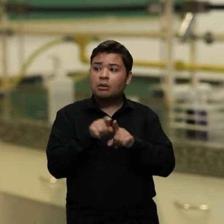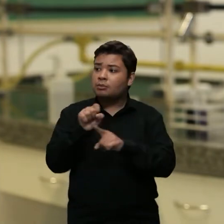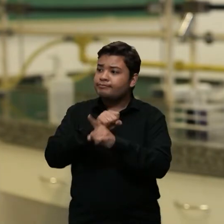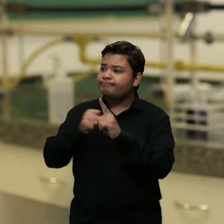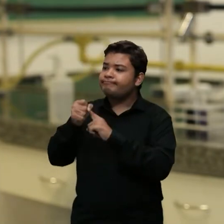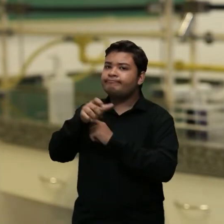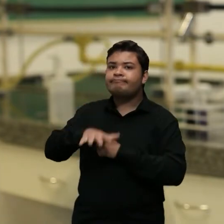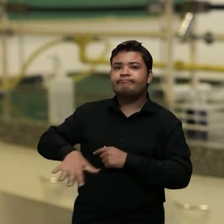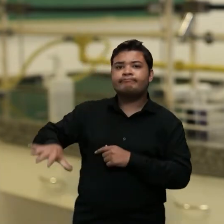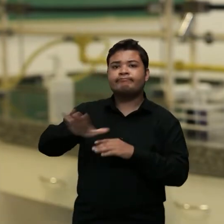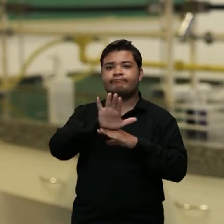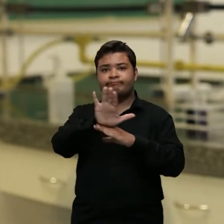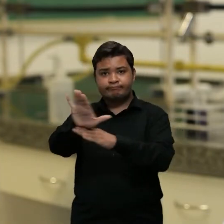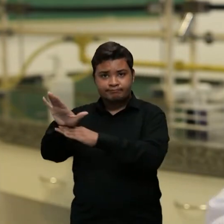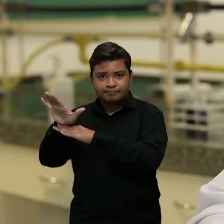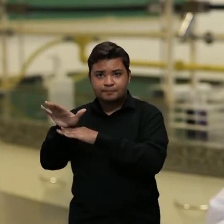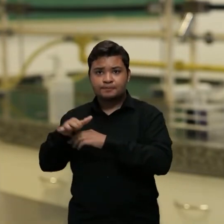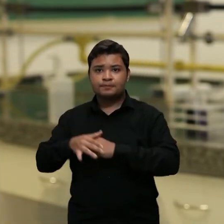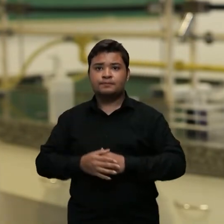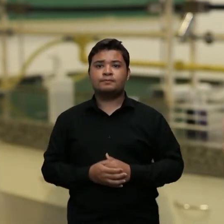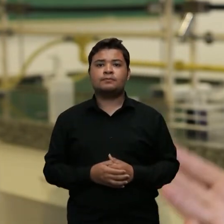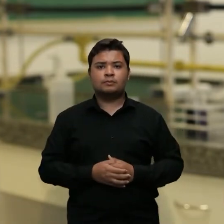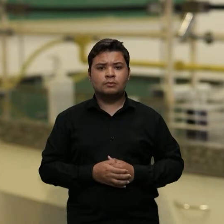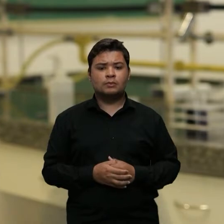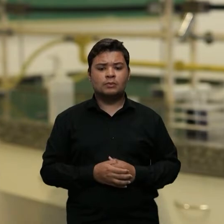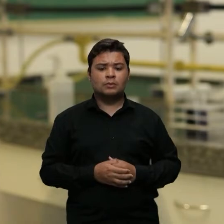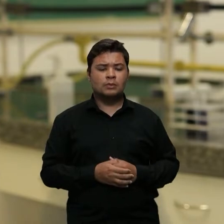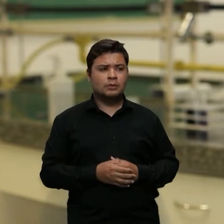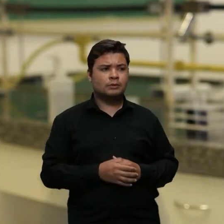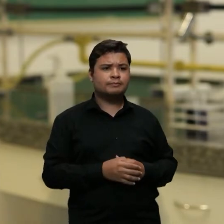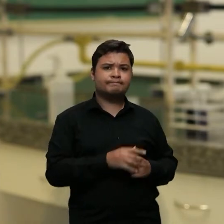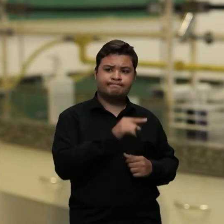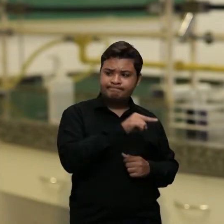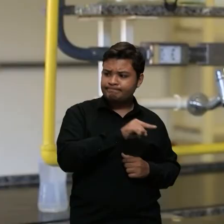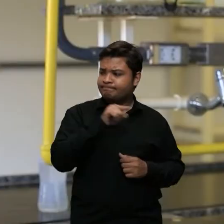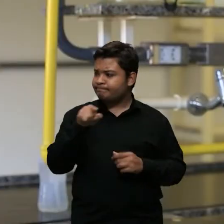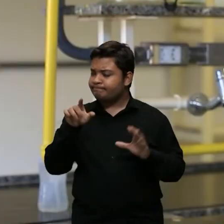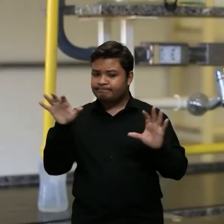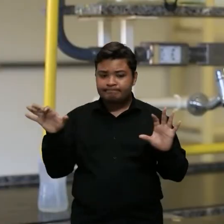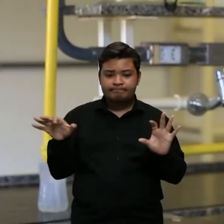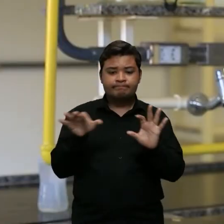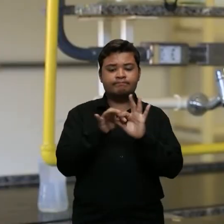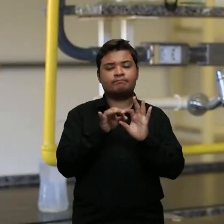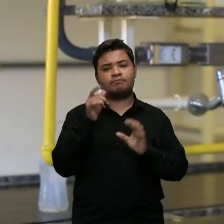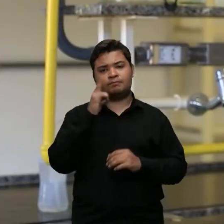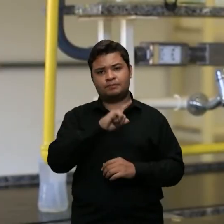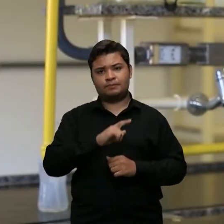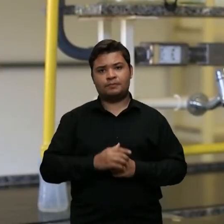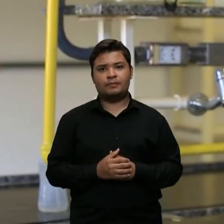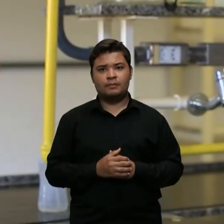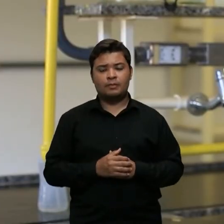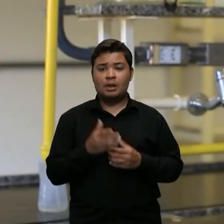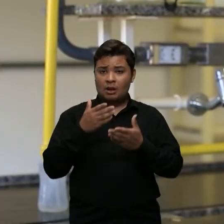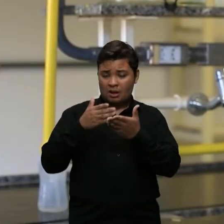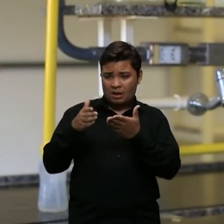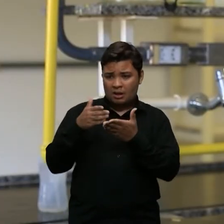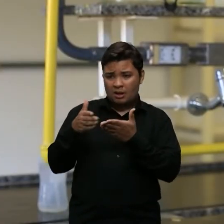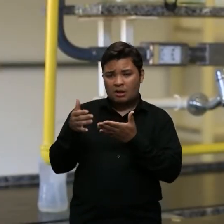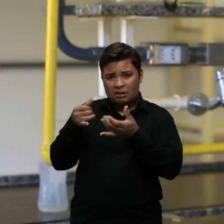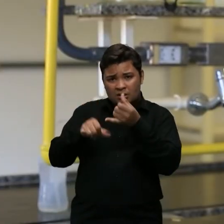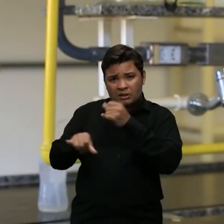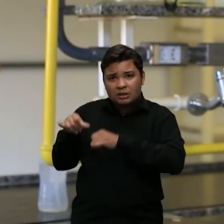sociedade. Então, a gente aliou essas duas vertentes. Os resíduos químicos produzidos